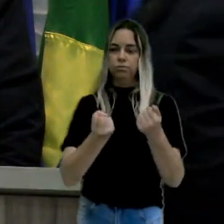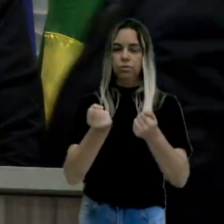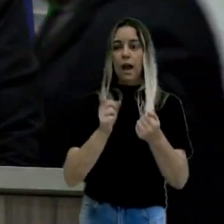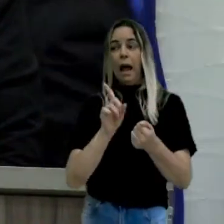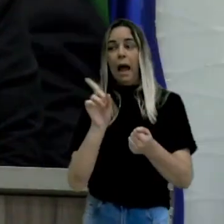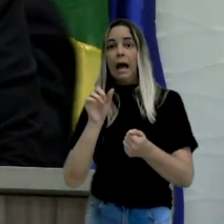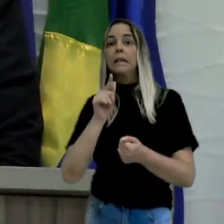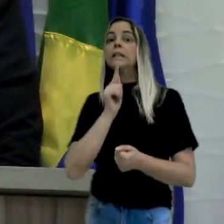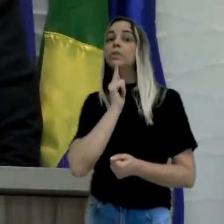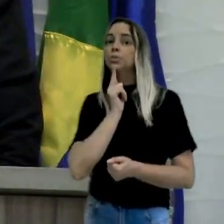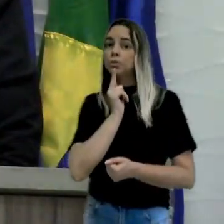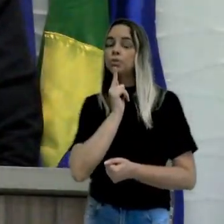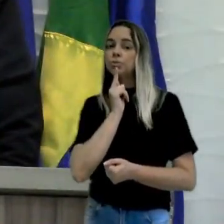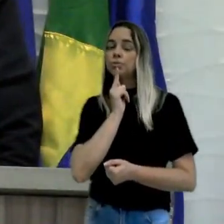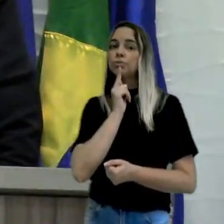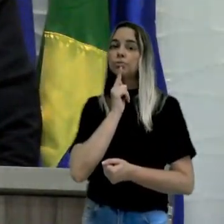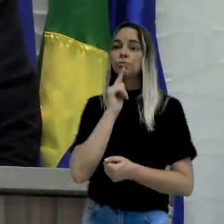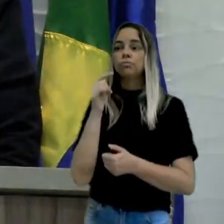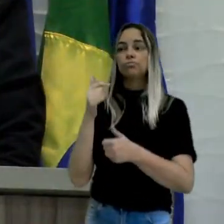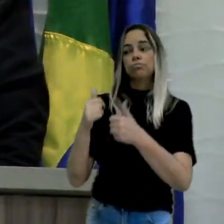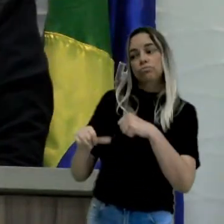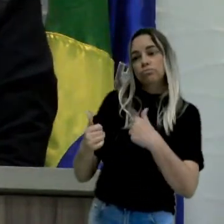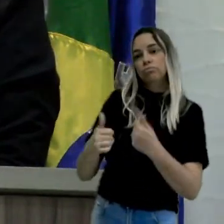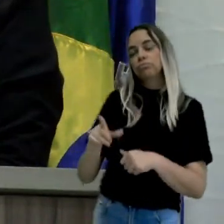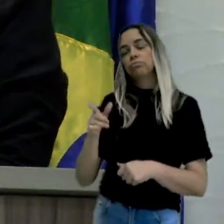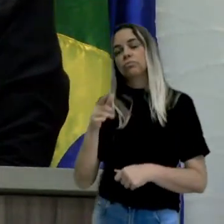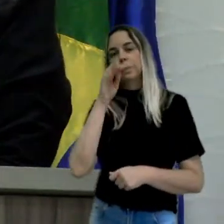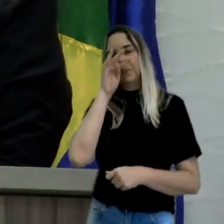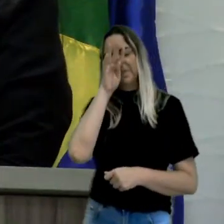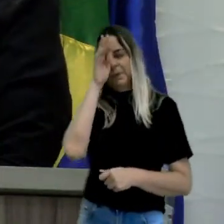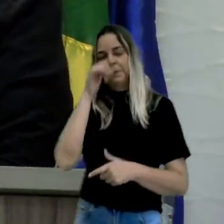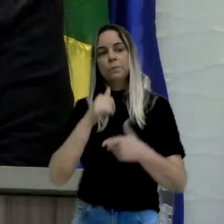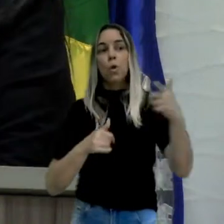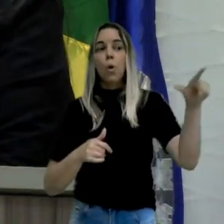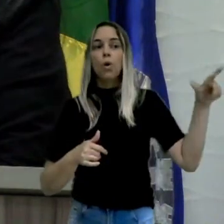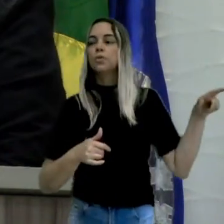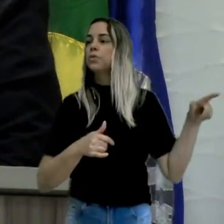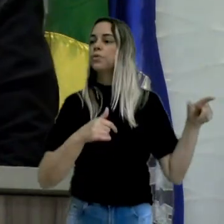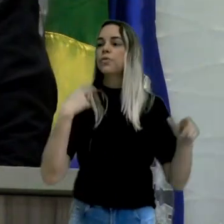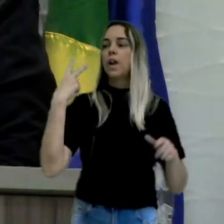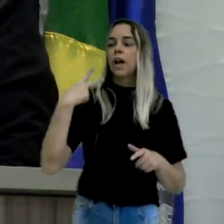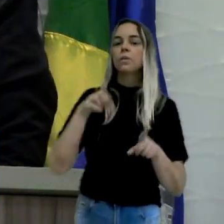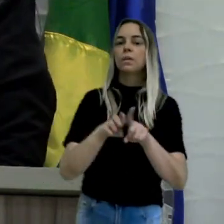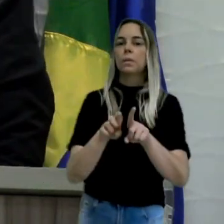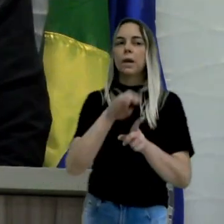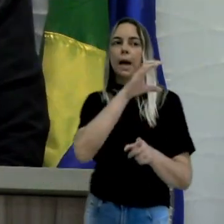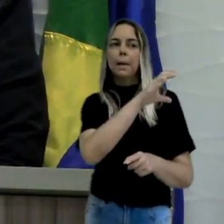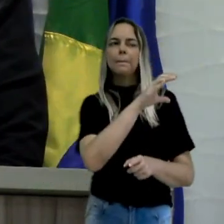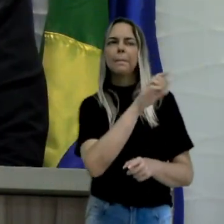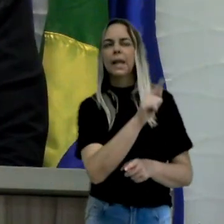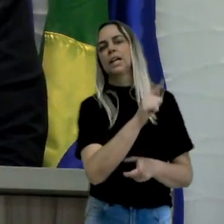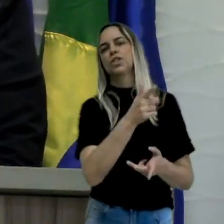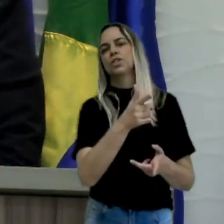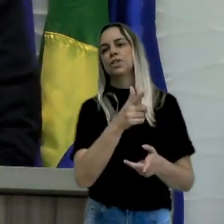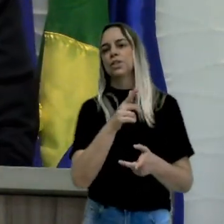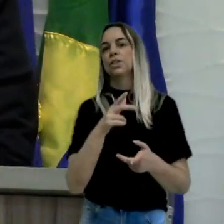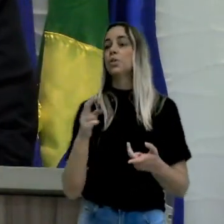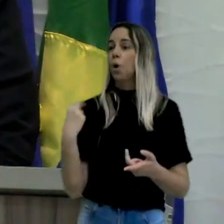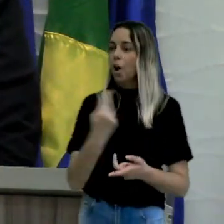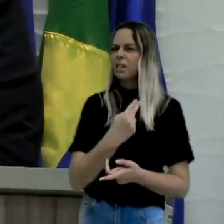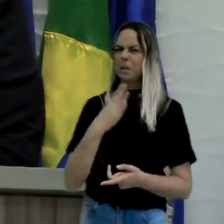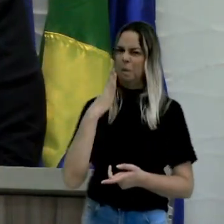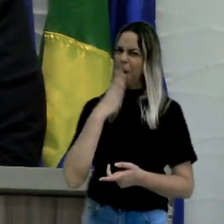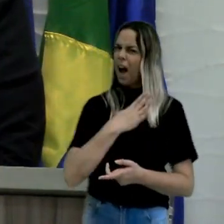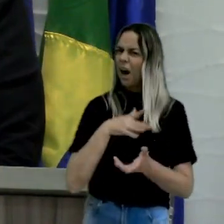fazer revisão. O do vereador aqui está em Campina Grande. E outros vereadores também estão aí. Será se a gente está agindo com